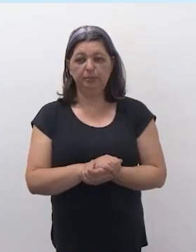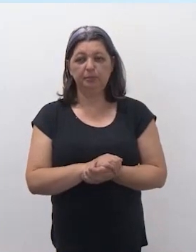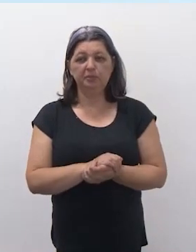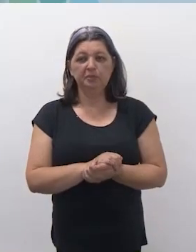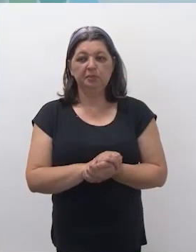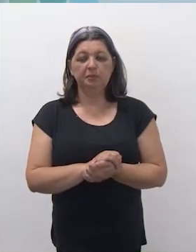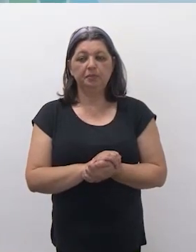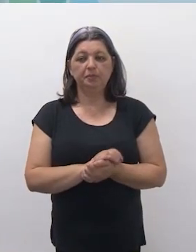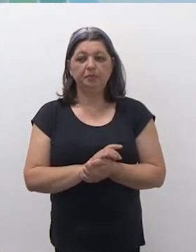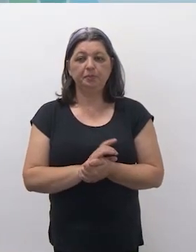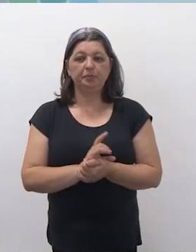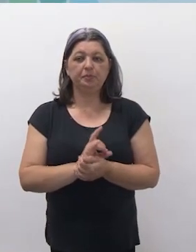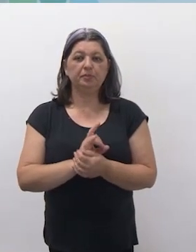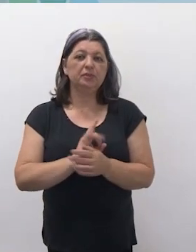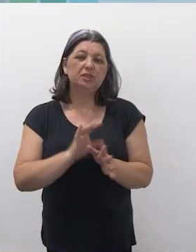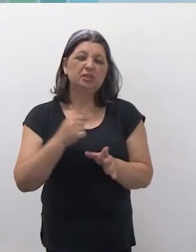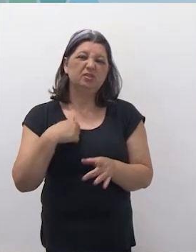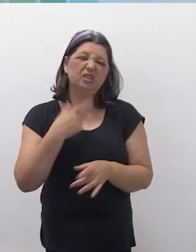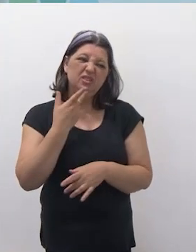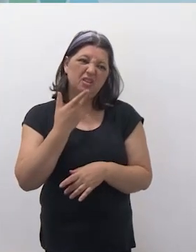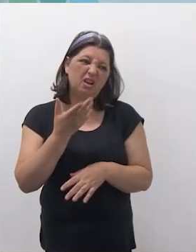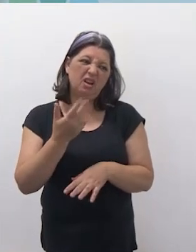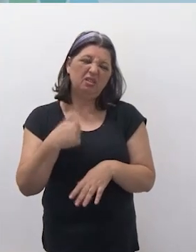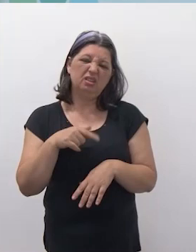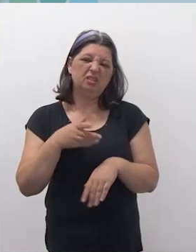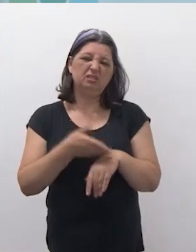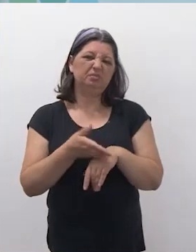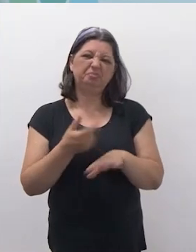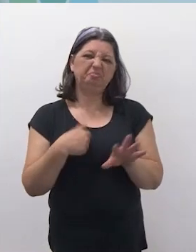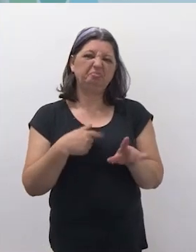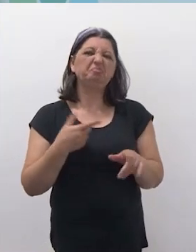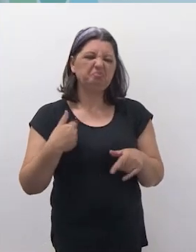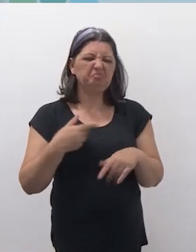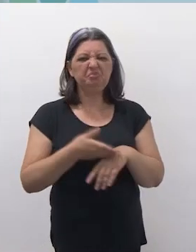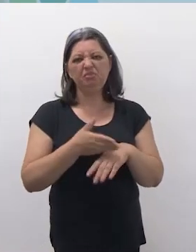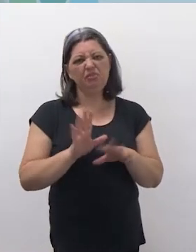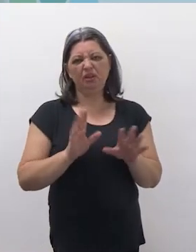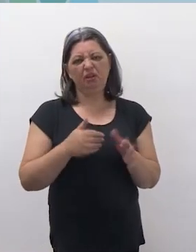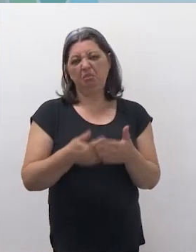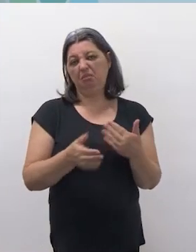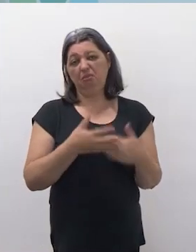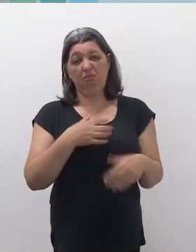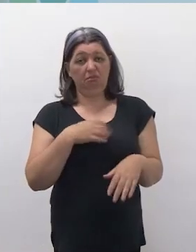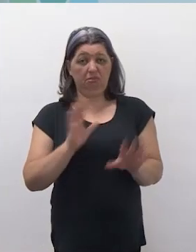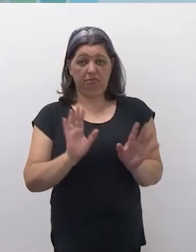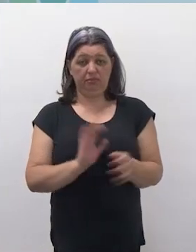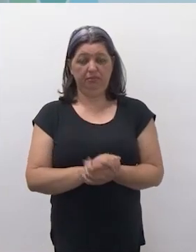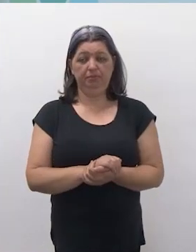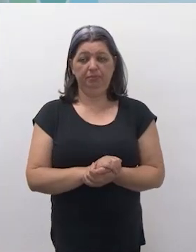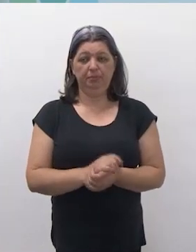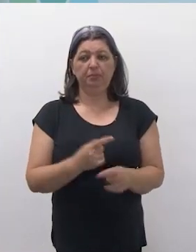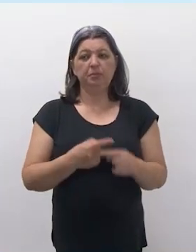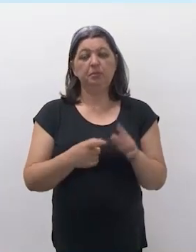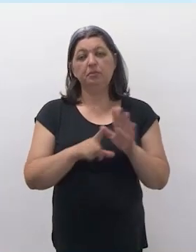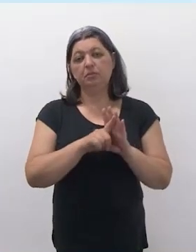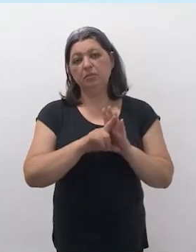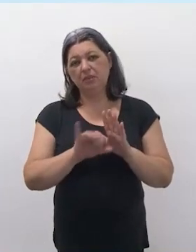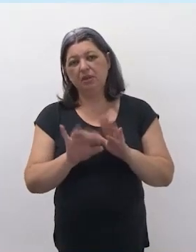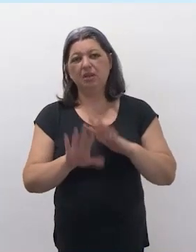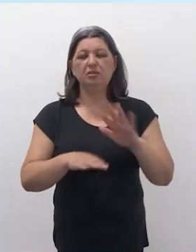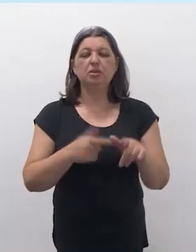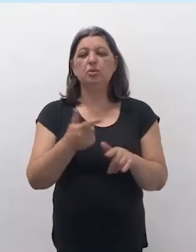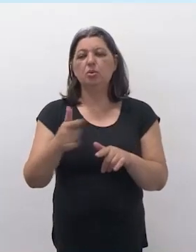para dizer que você não está participando, meio que é só para não dizer que você não está participando. Então as leis do Brasil, elas até se inspiravam em